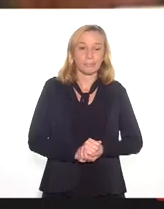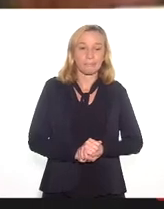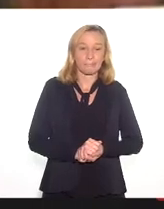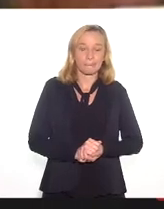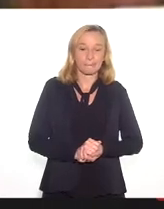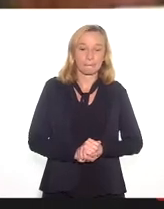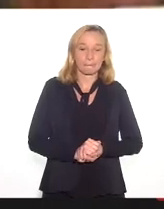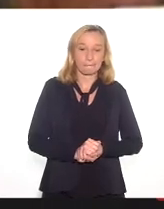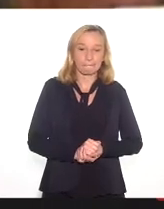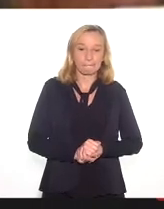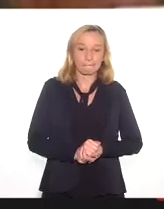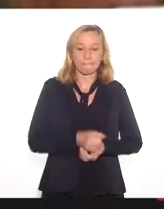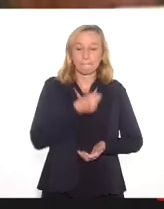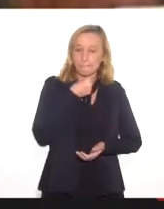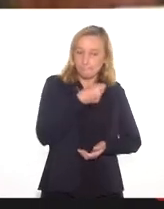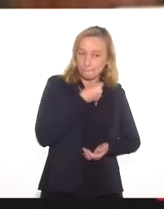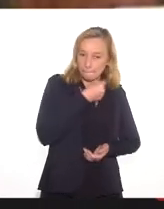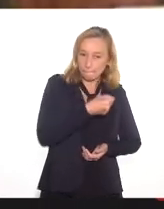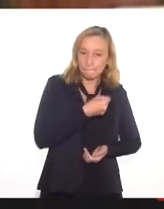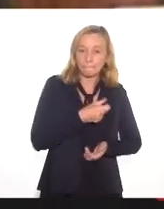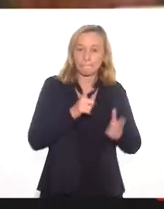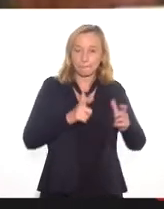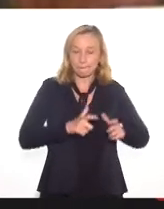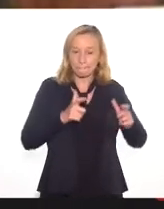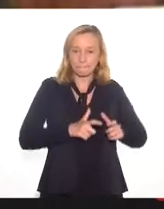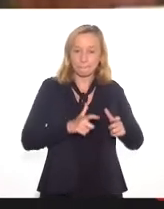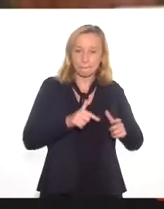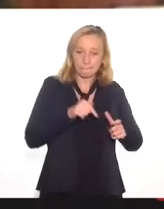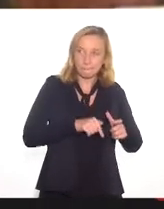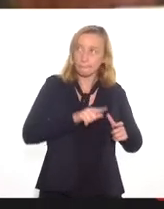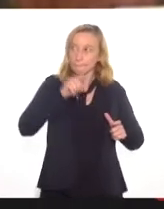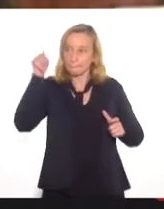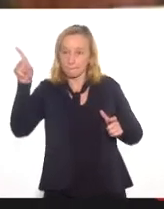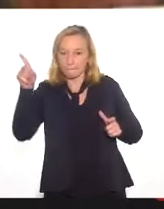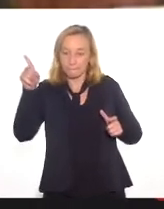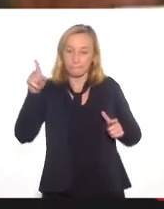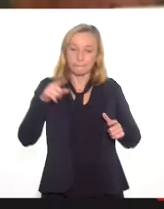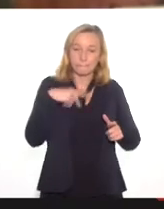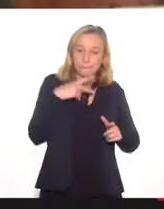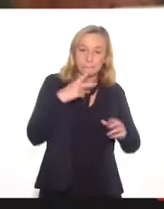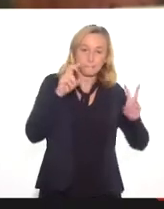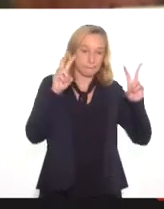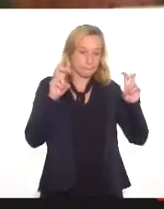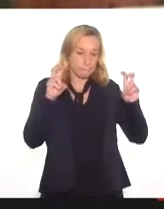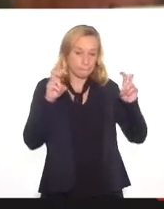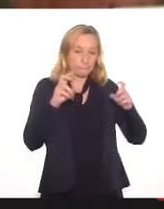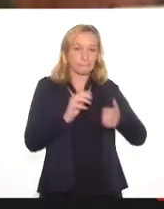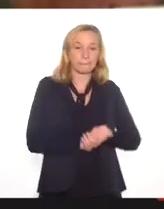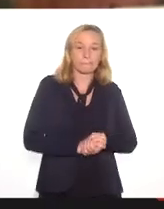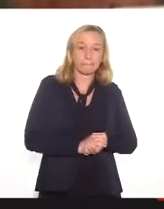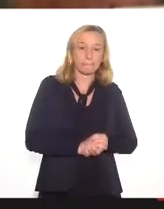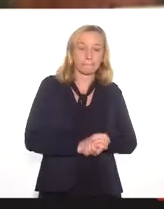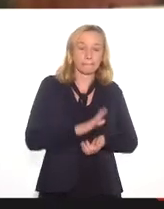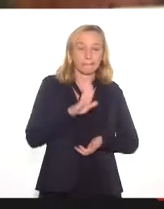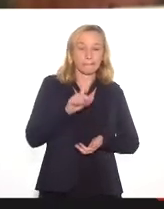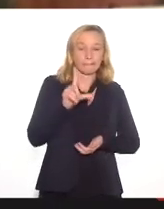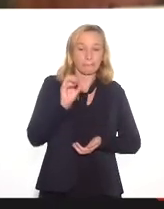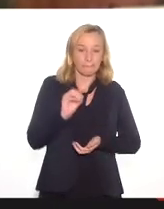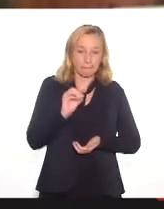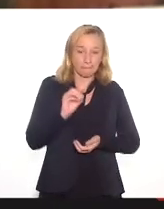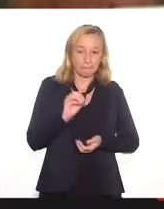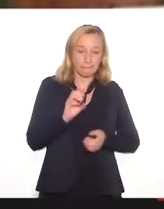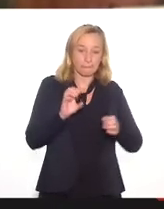cobertura jornalística, aqui e lá, façam muita ênfase no bloco de